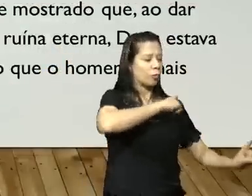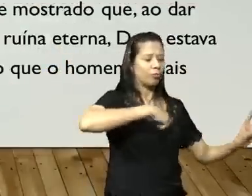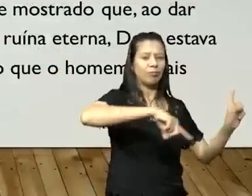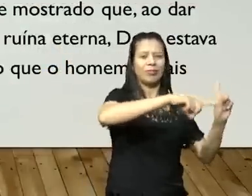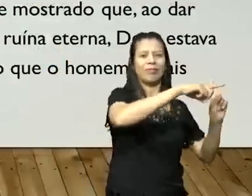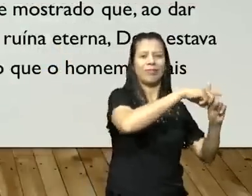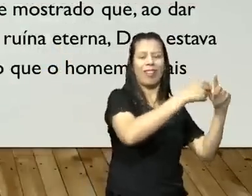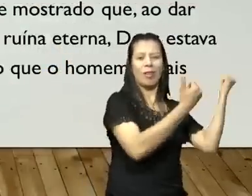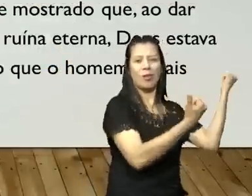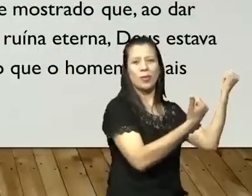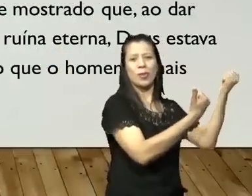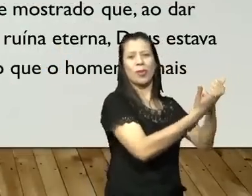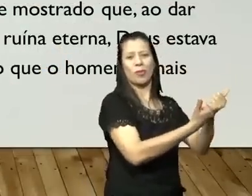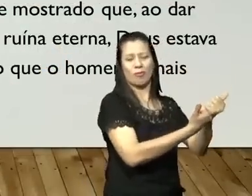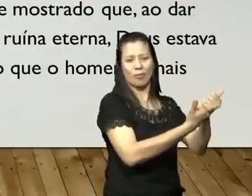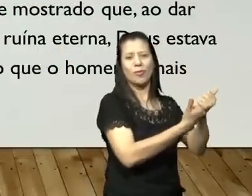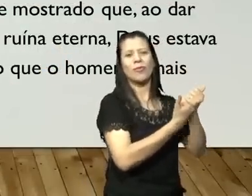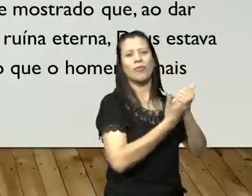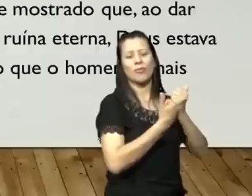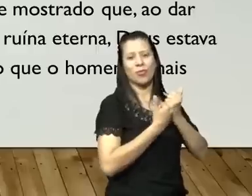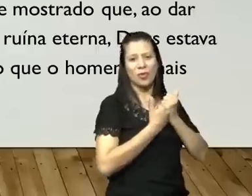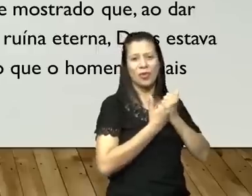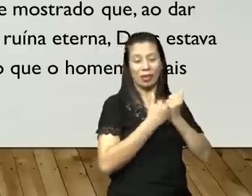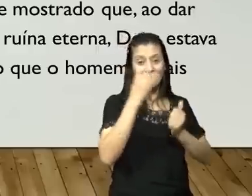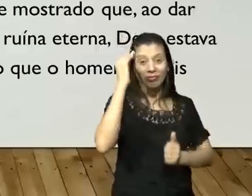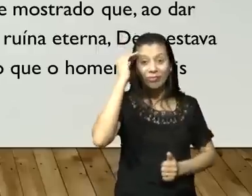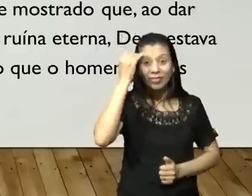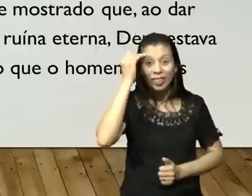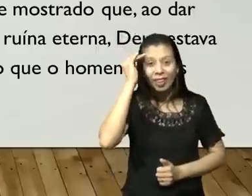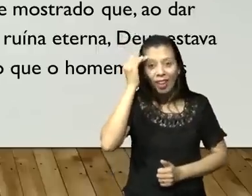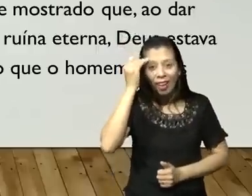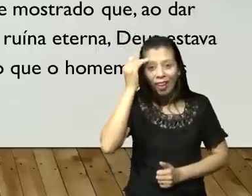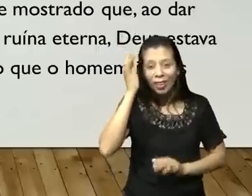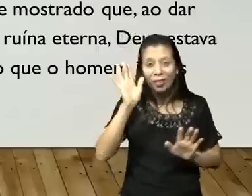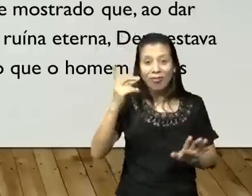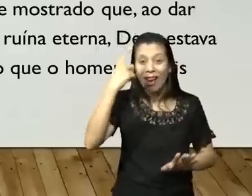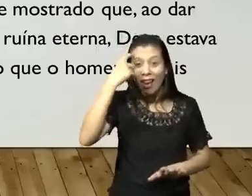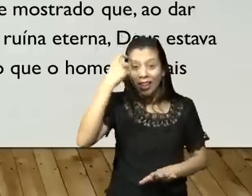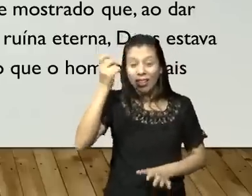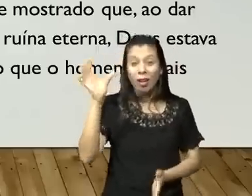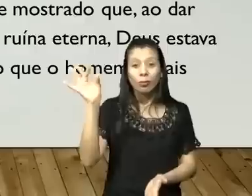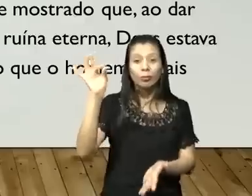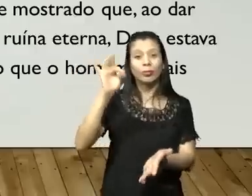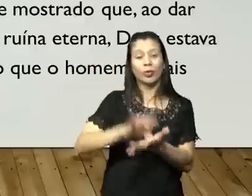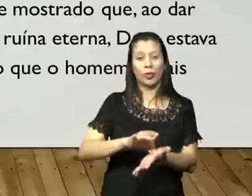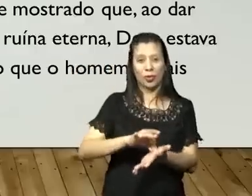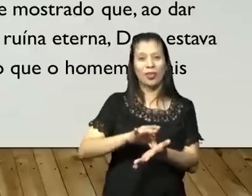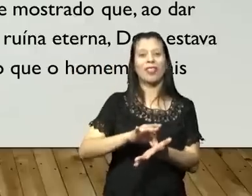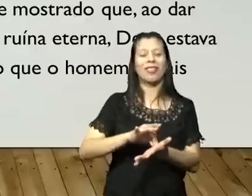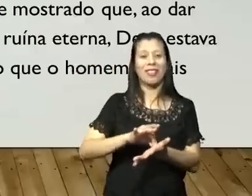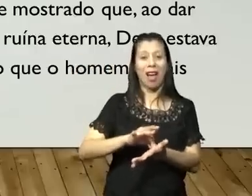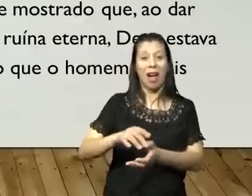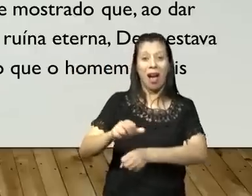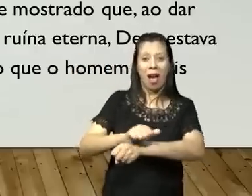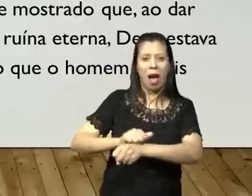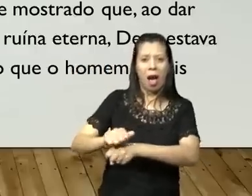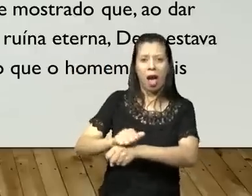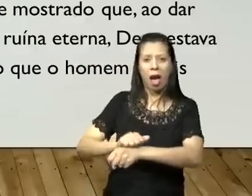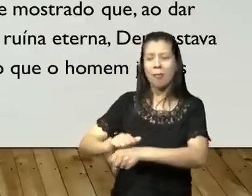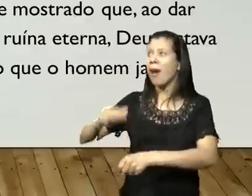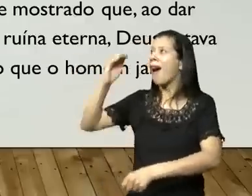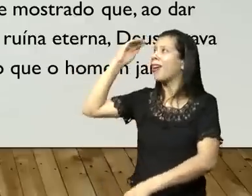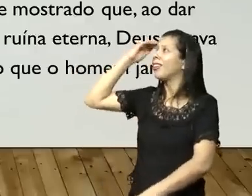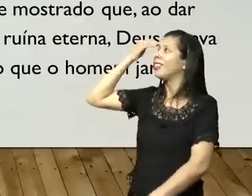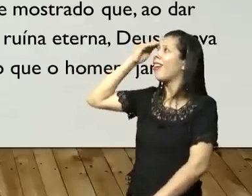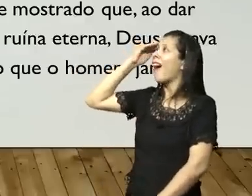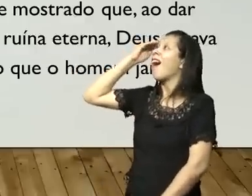pastor não tem ser irmão hoje a ideia original a ideia original é revelação Abraão aprendeu de Deus a maior